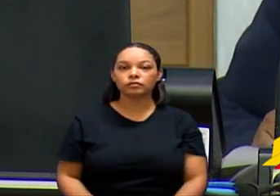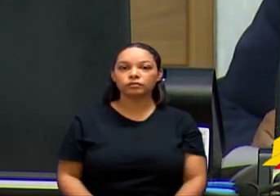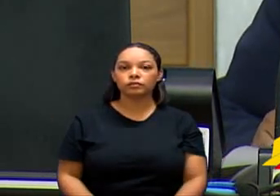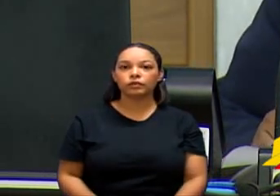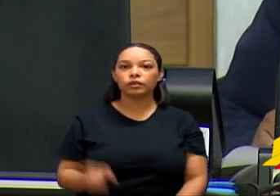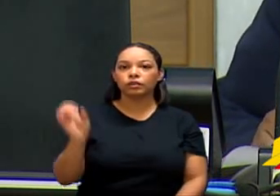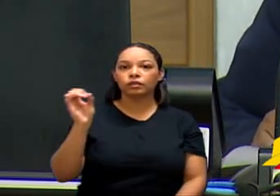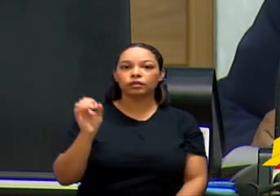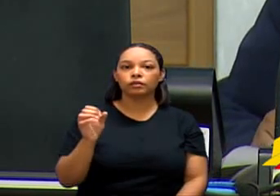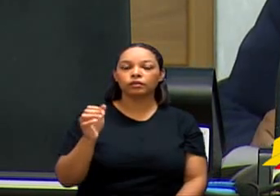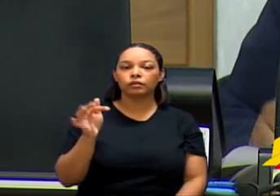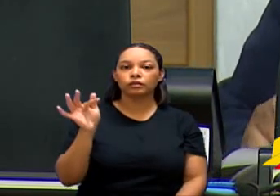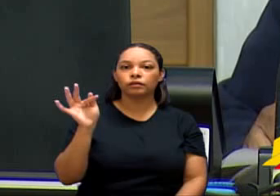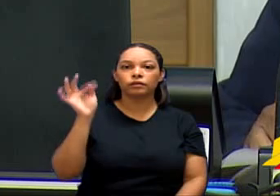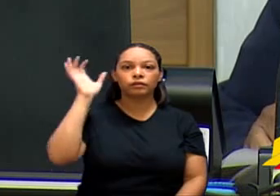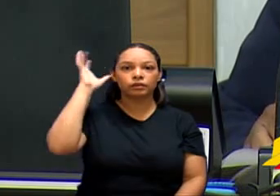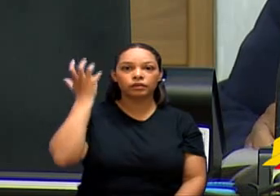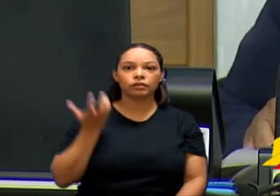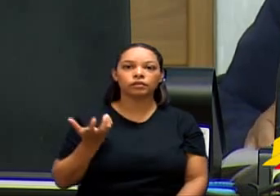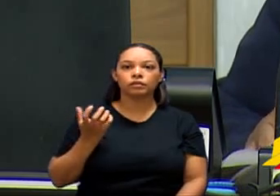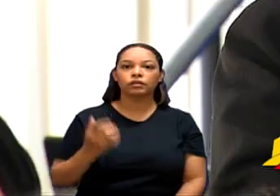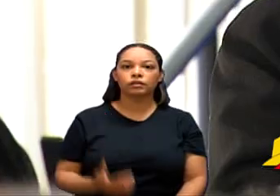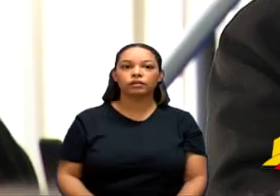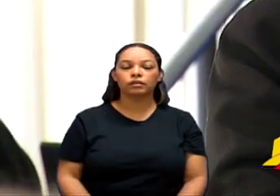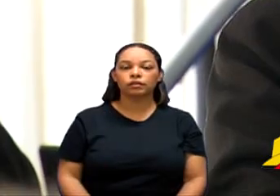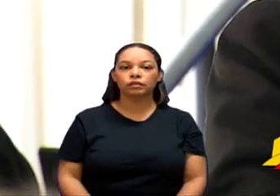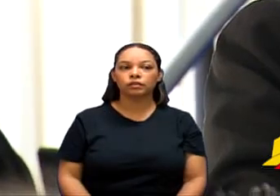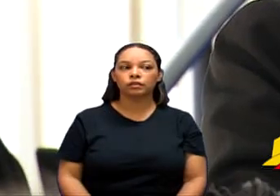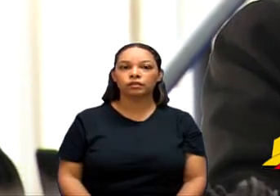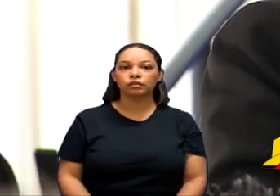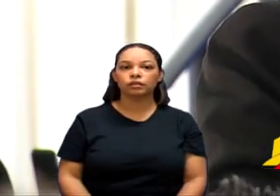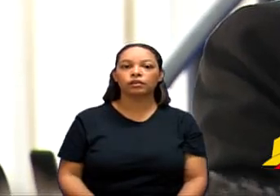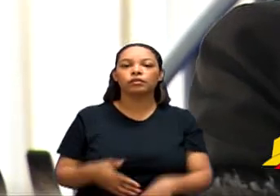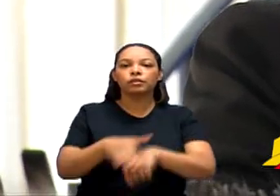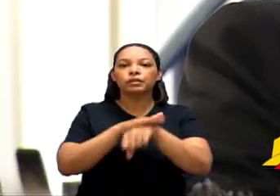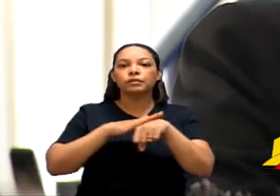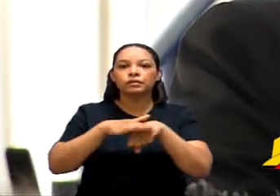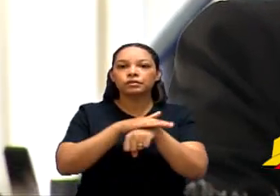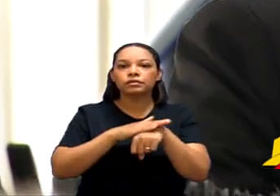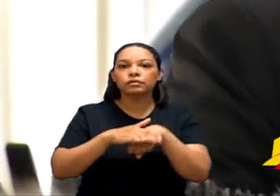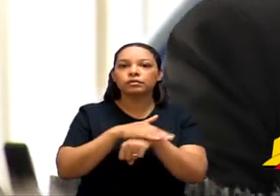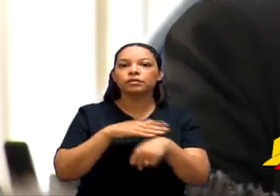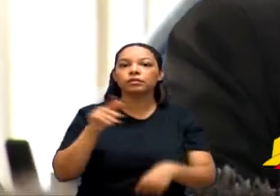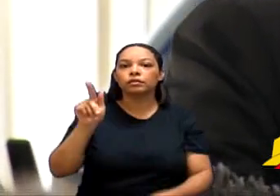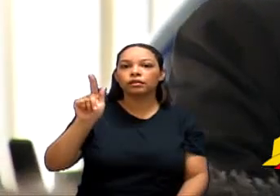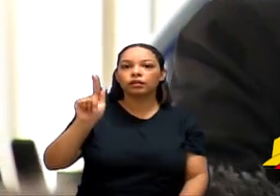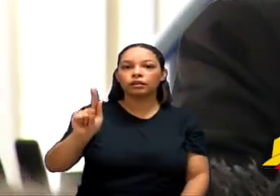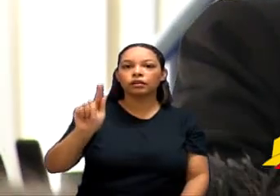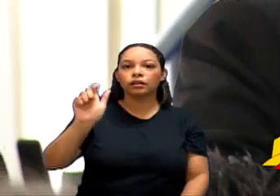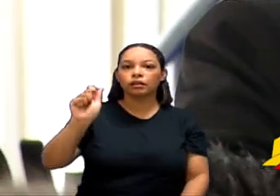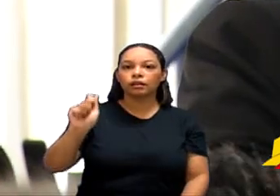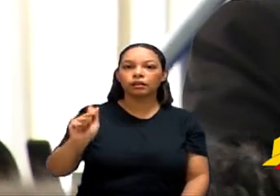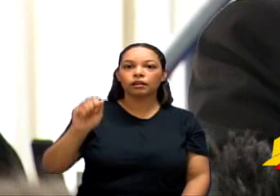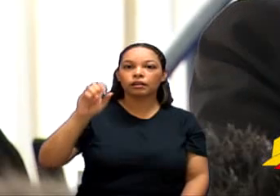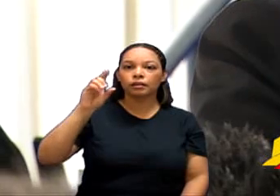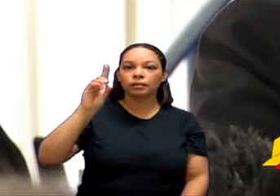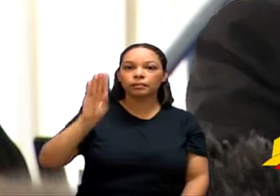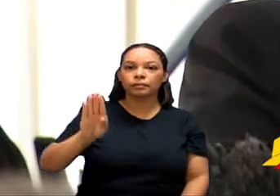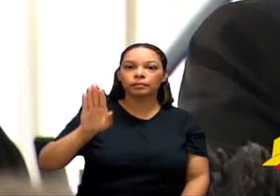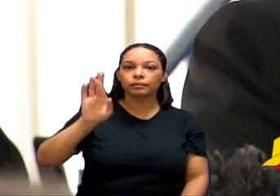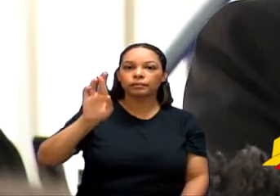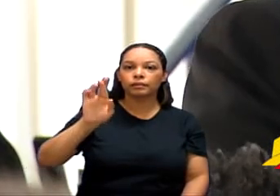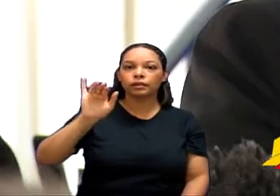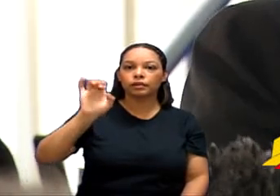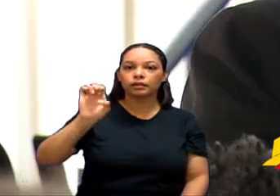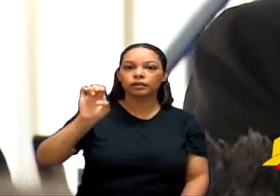Fernanda. Senhor presidente, estou conversando aqui com o Gabriel, que é aqui mexe com os projetos, orienta,